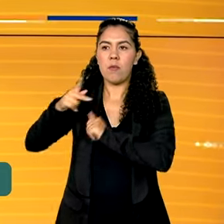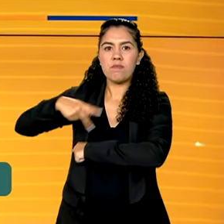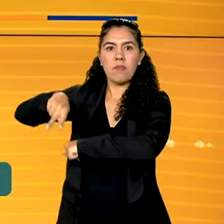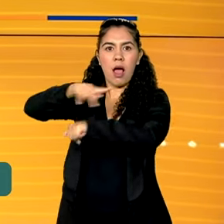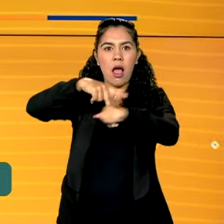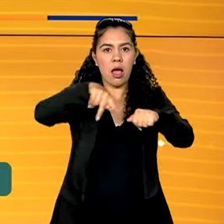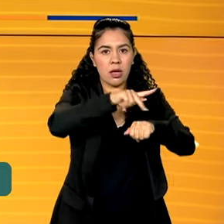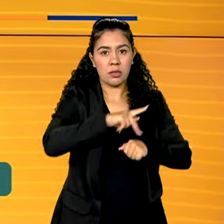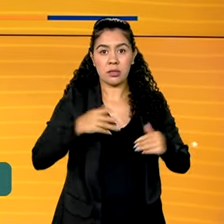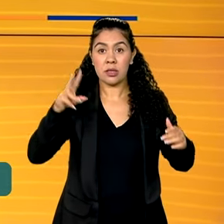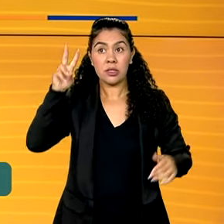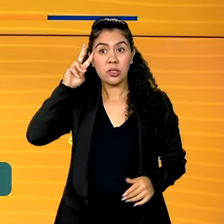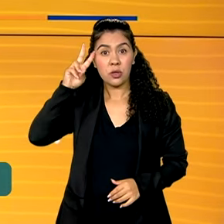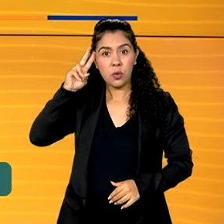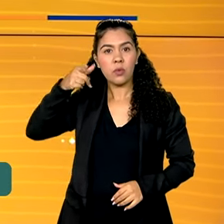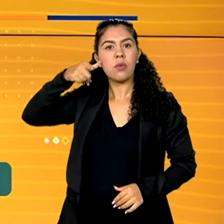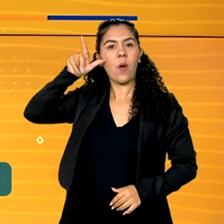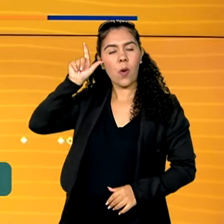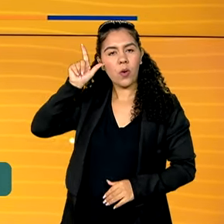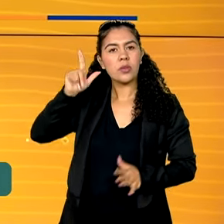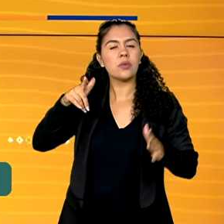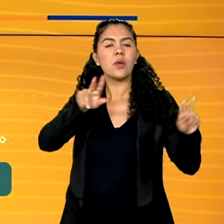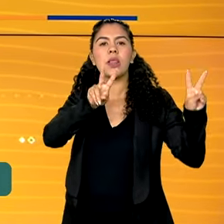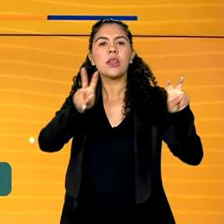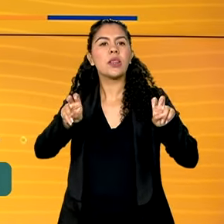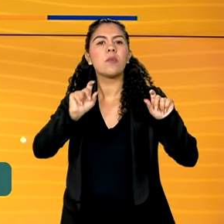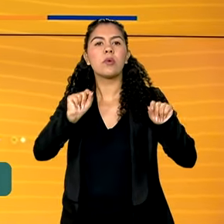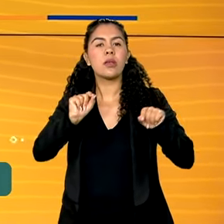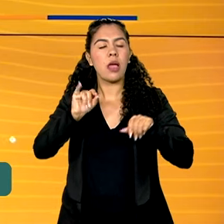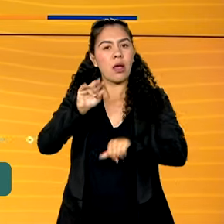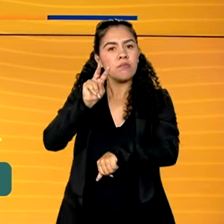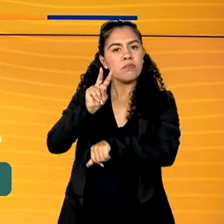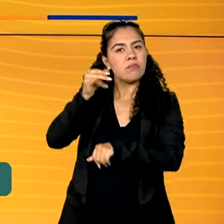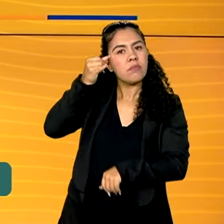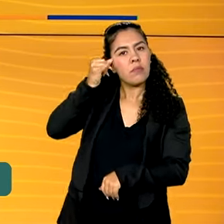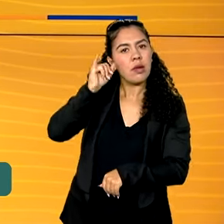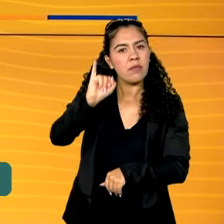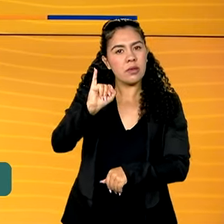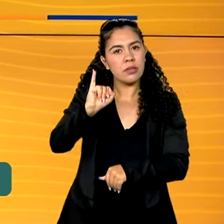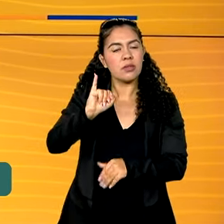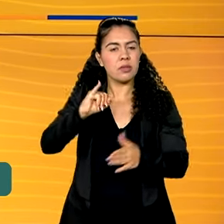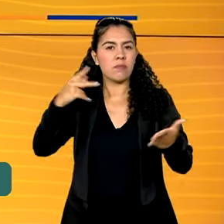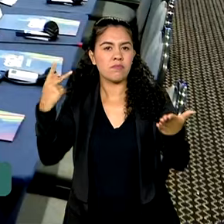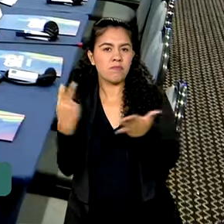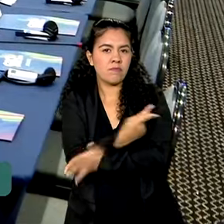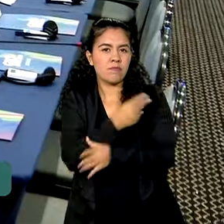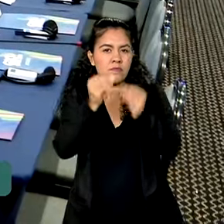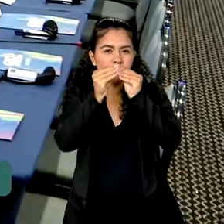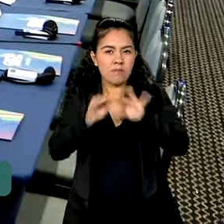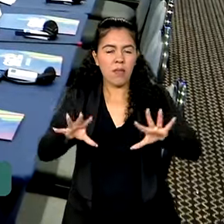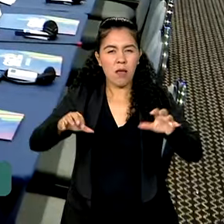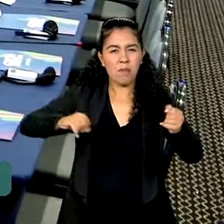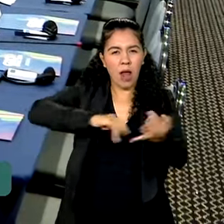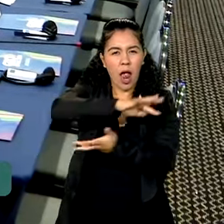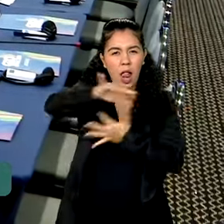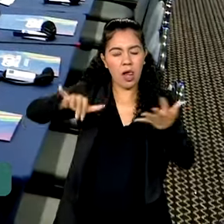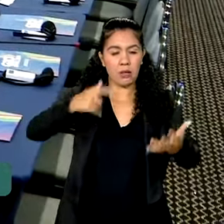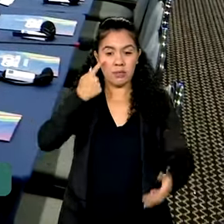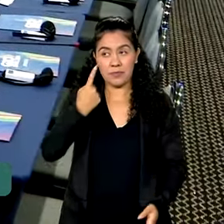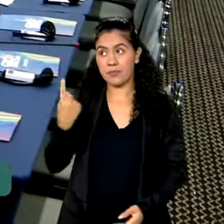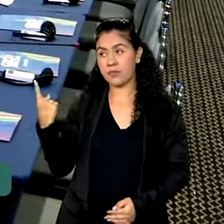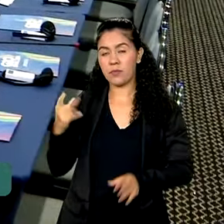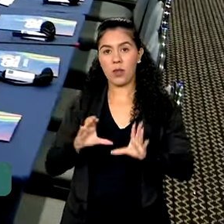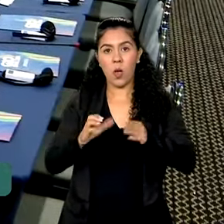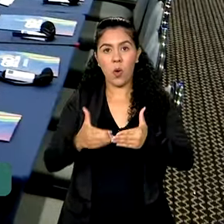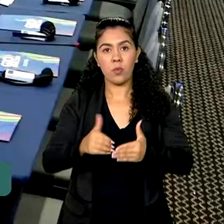segunda-feira, os temas foram a prevenção e a redução de danos causados por desastres. Dentro do G20, o